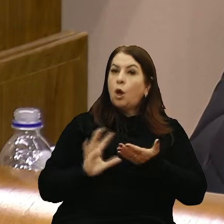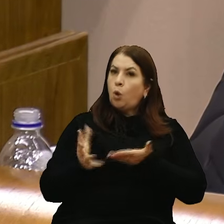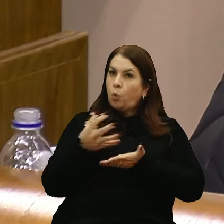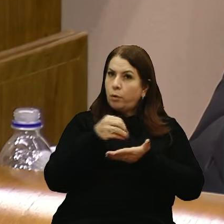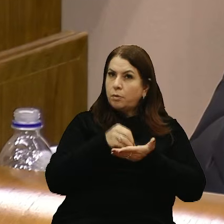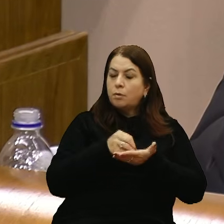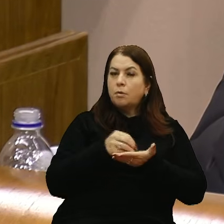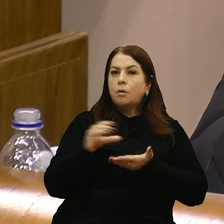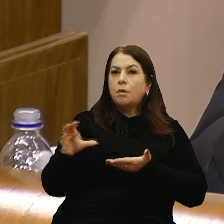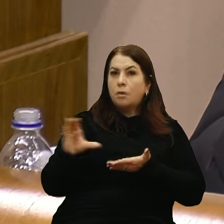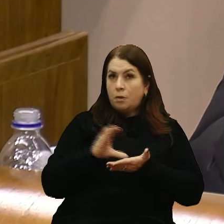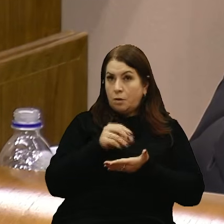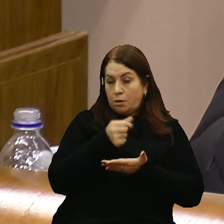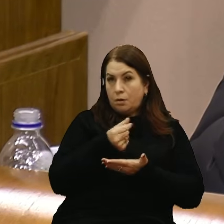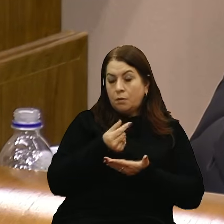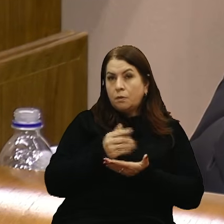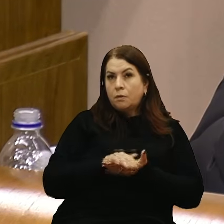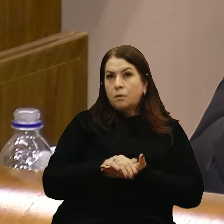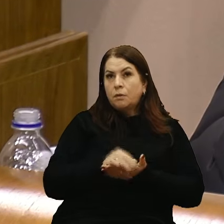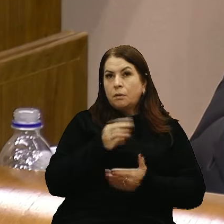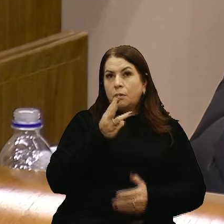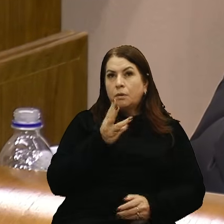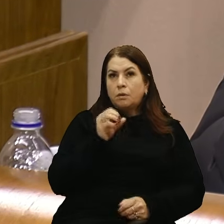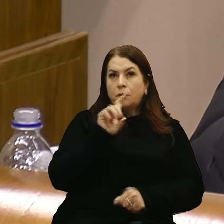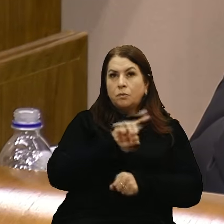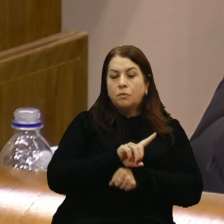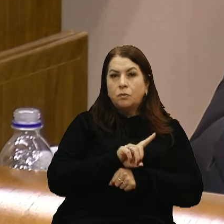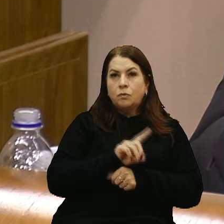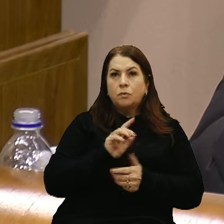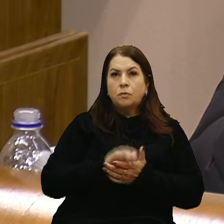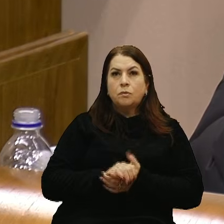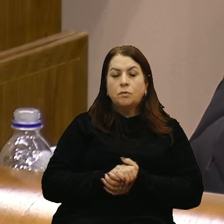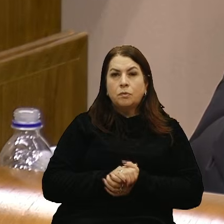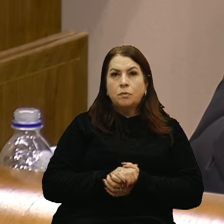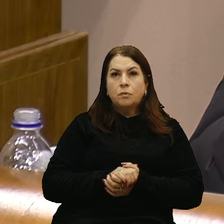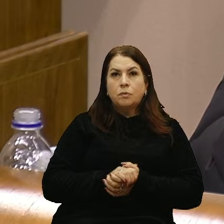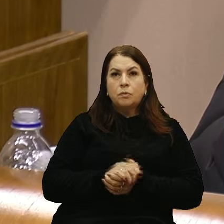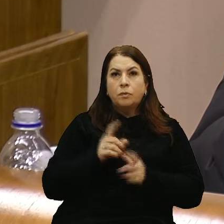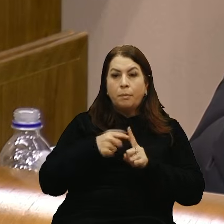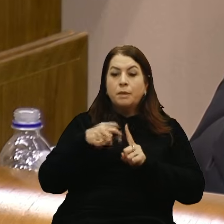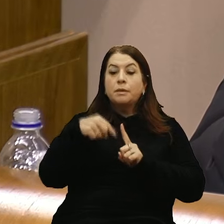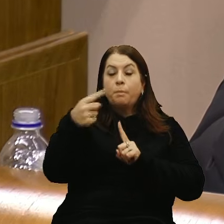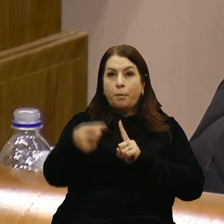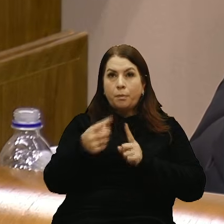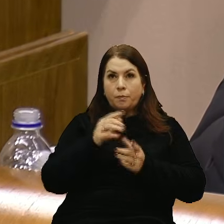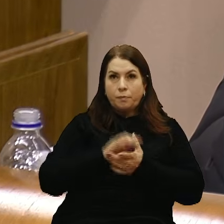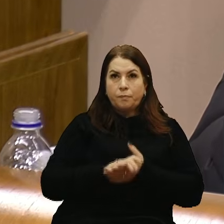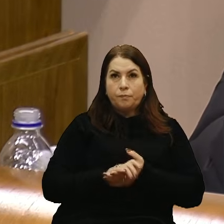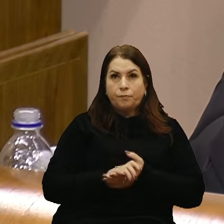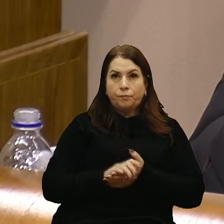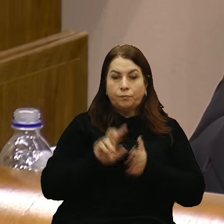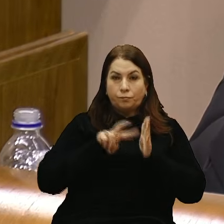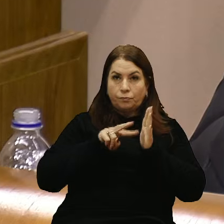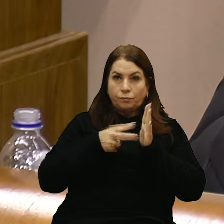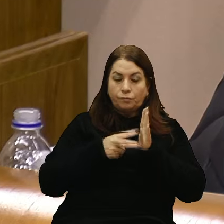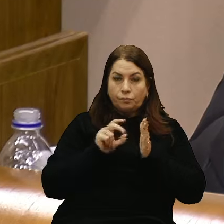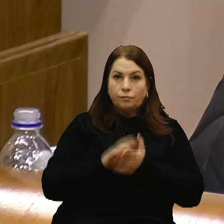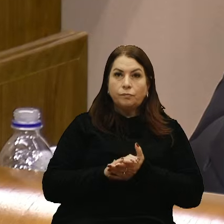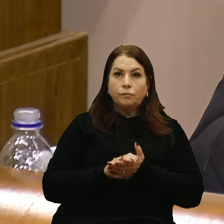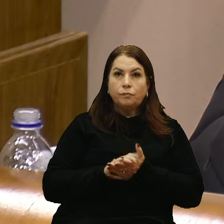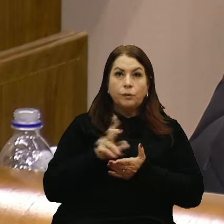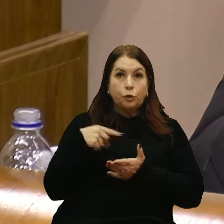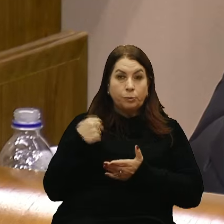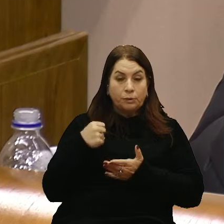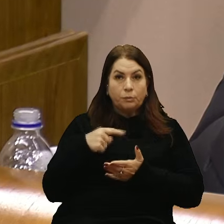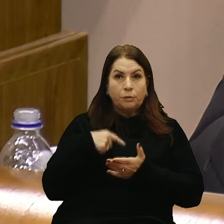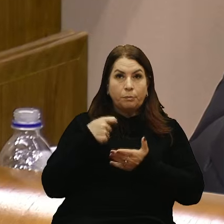Codeca recebe 30 dias do mês subsequente. Quer dizer, nós